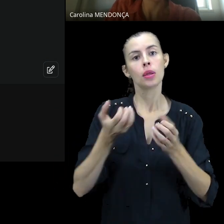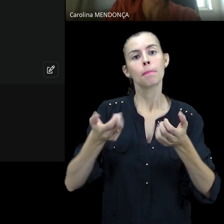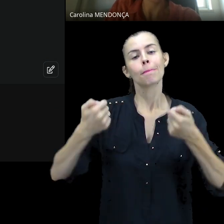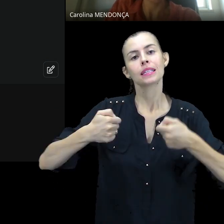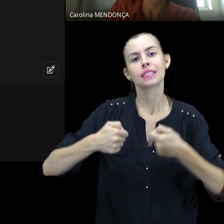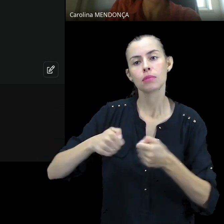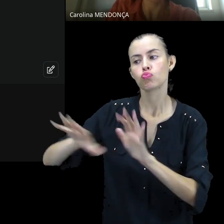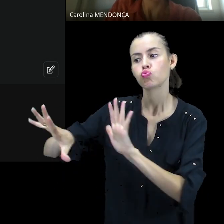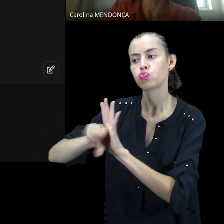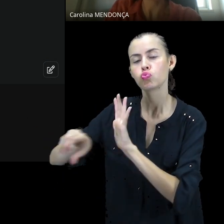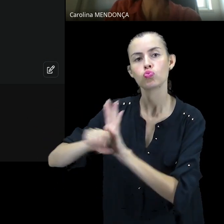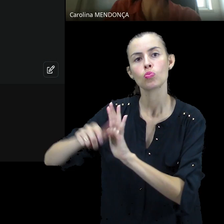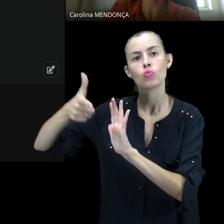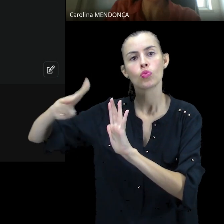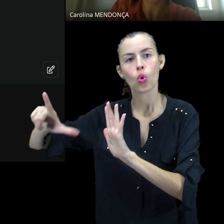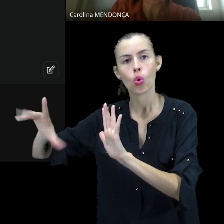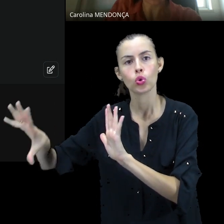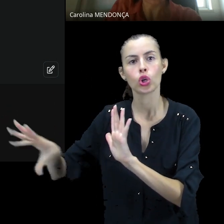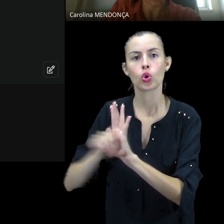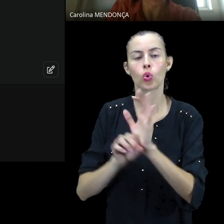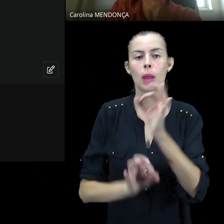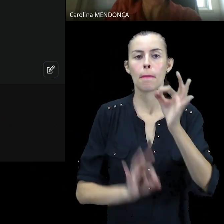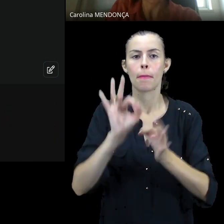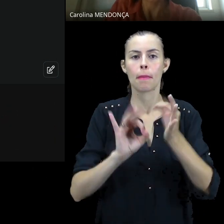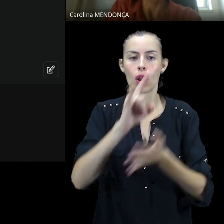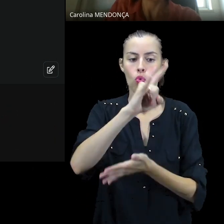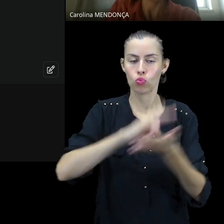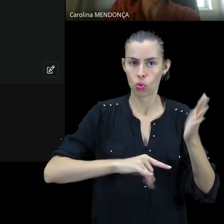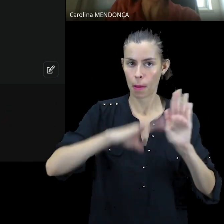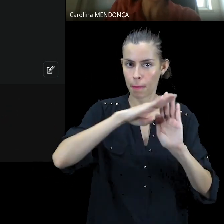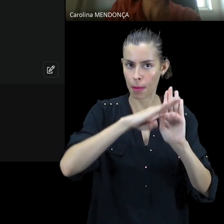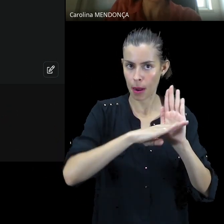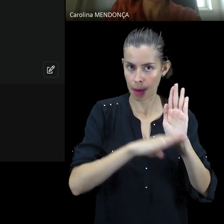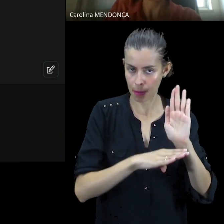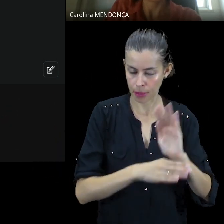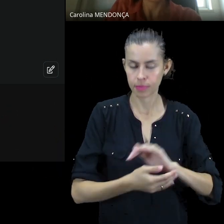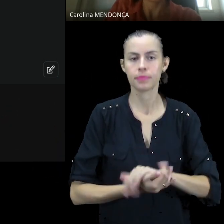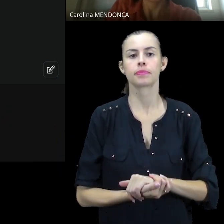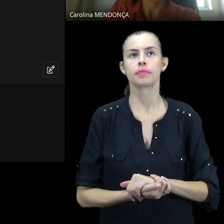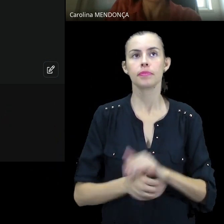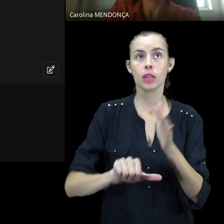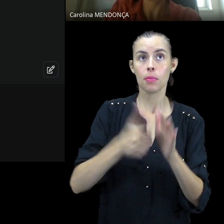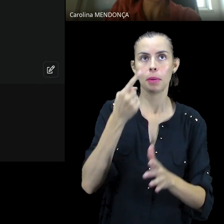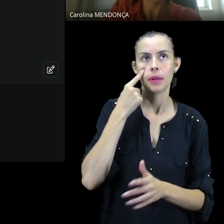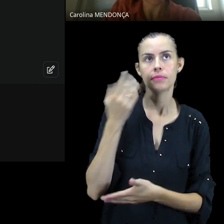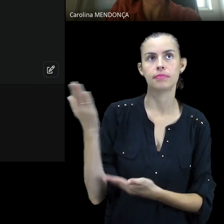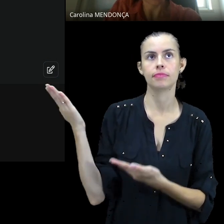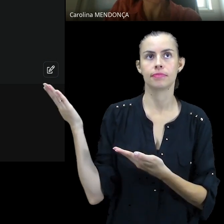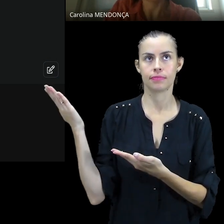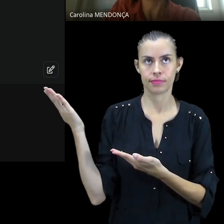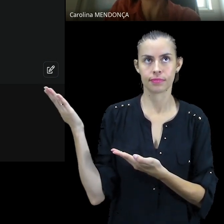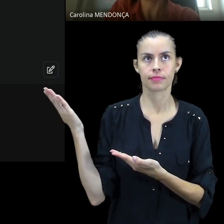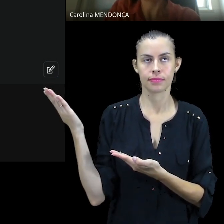assim, eu trouxe aqui um pouco do que está presente nessas diretrizes, né? Então, a diretriz do Conselho Nacional